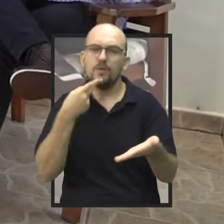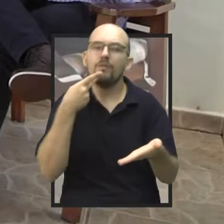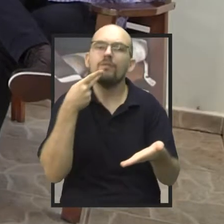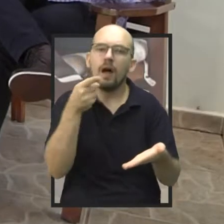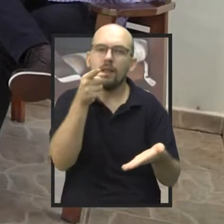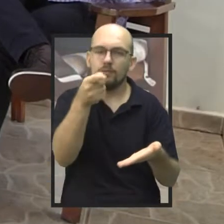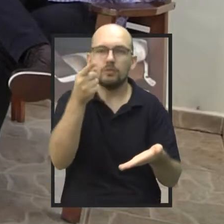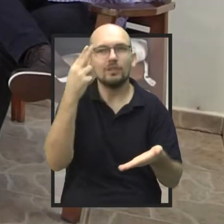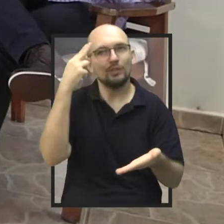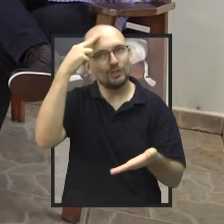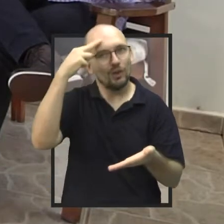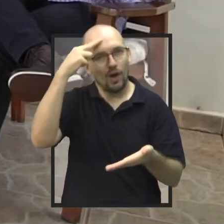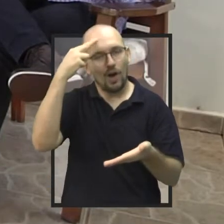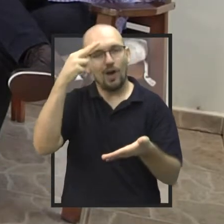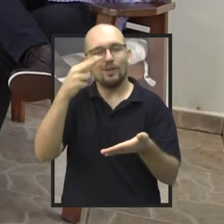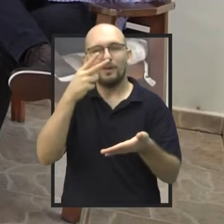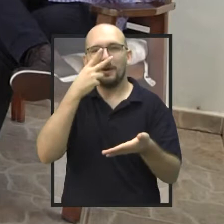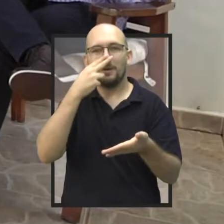lugar